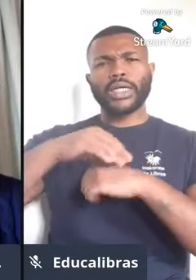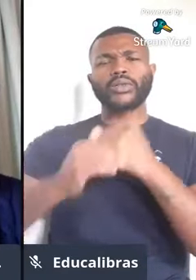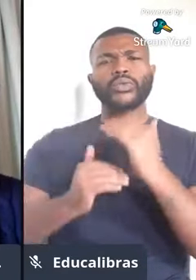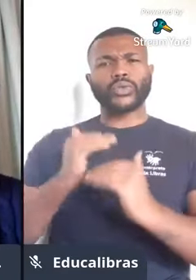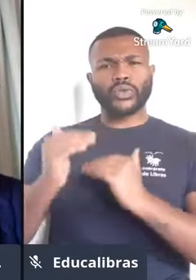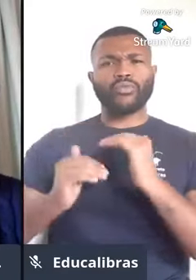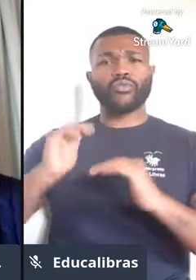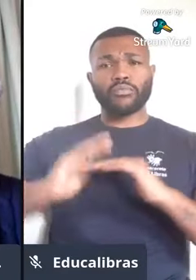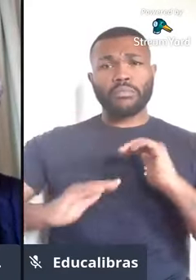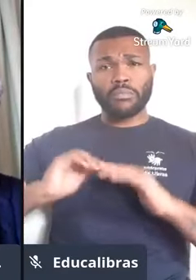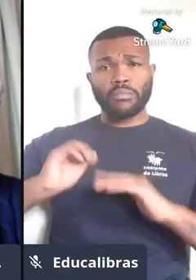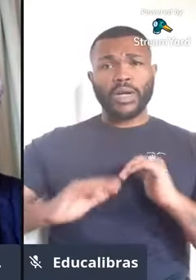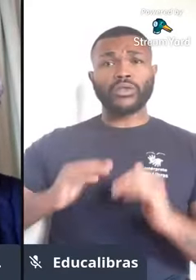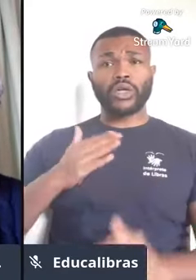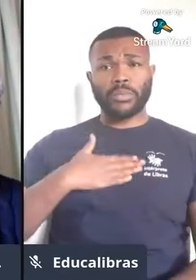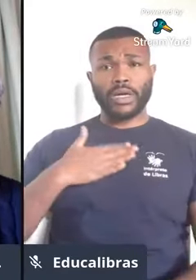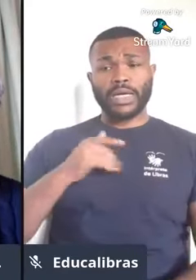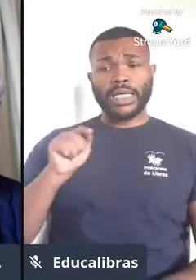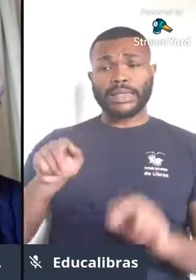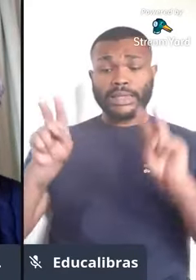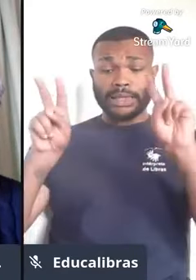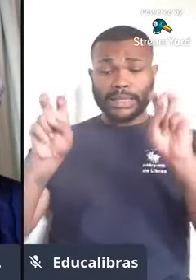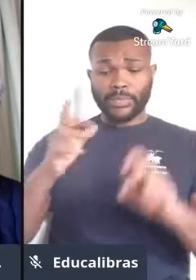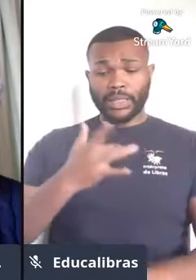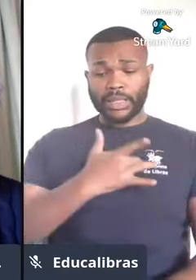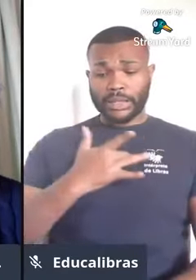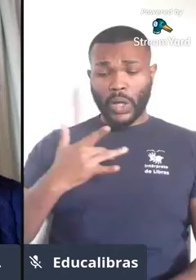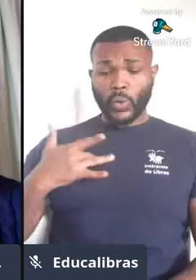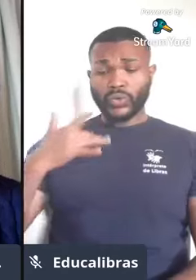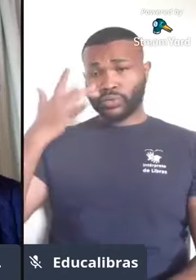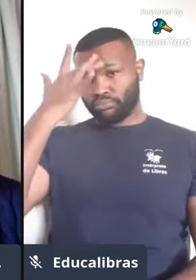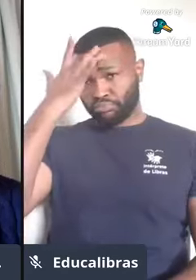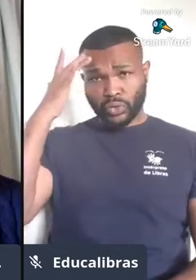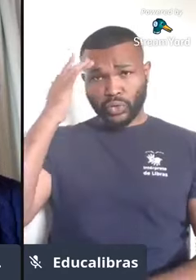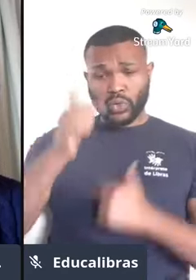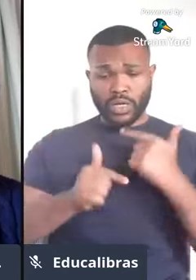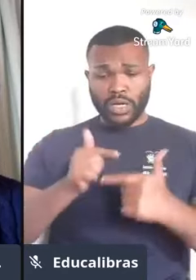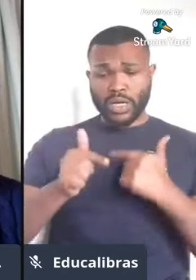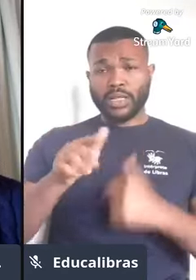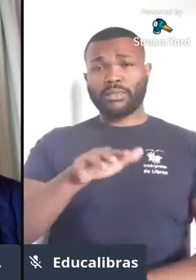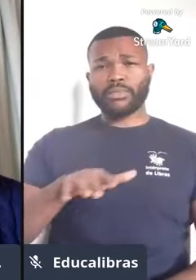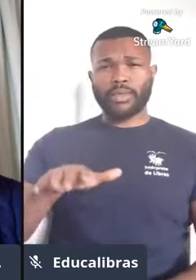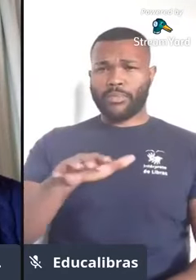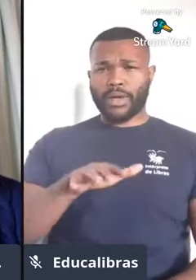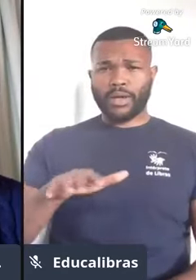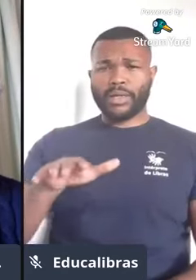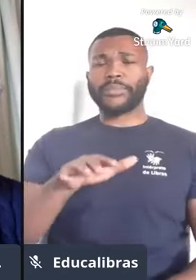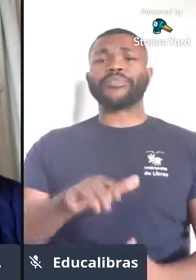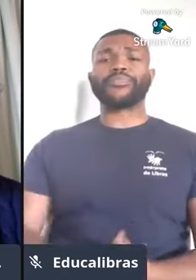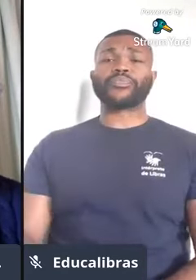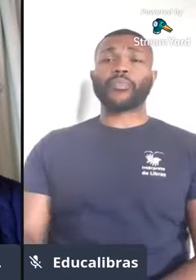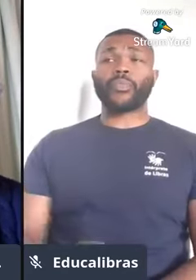ações nessas questões é o da saúde do trabalhador. E logo depois de formado,